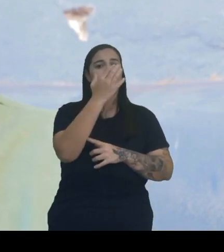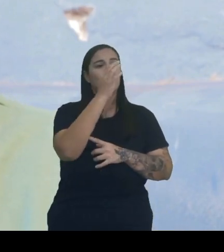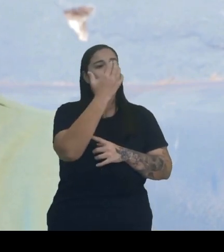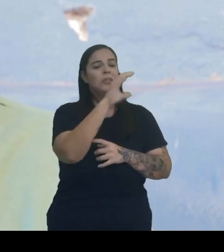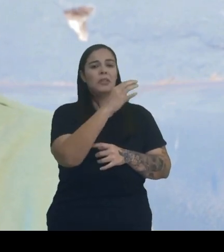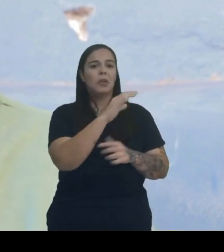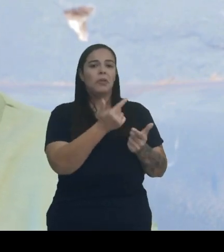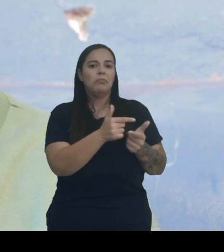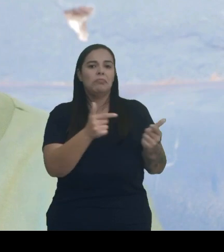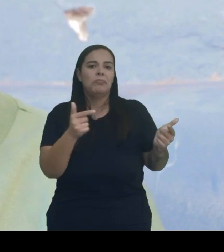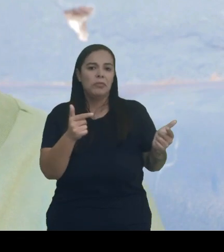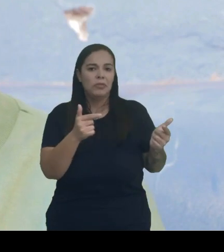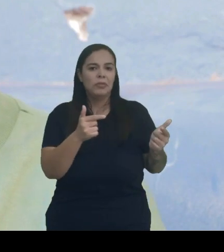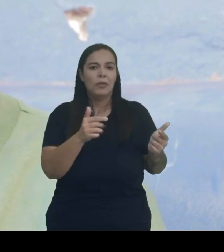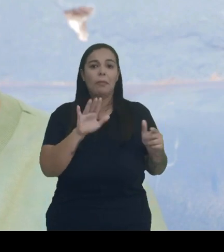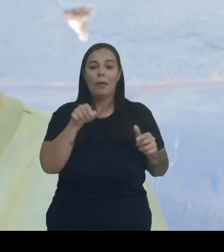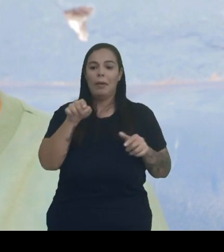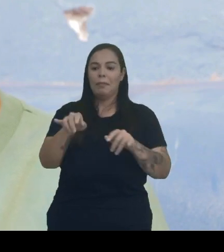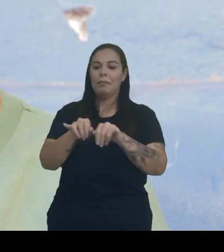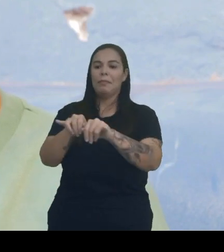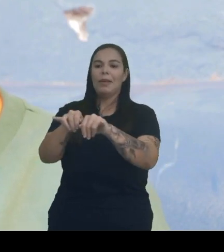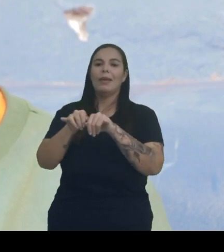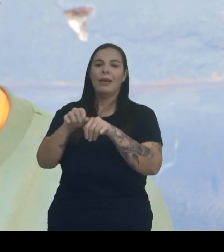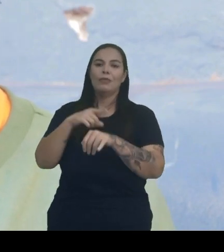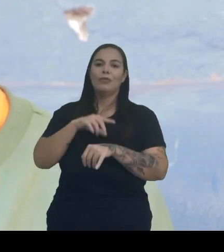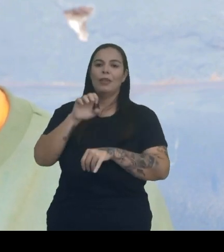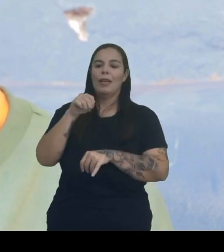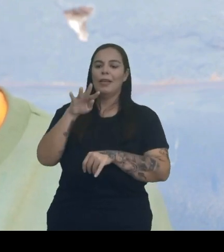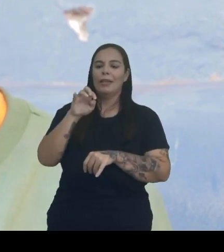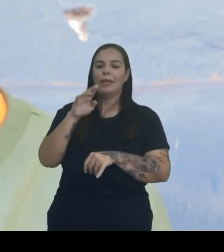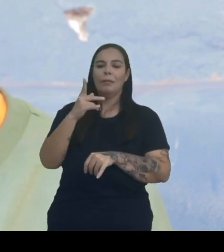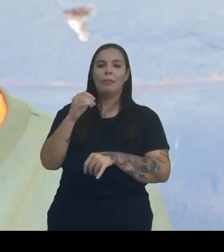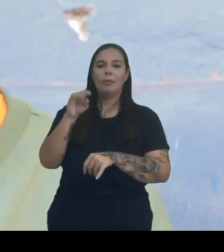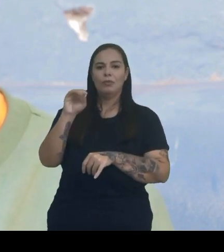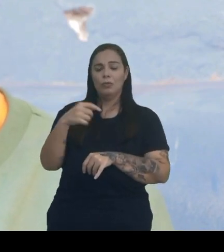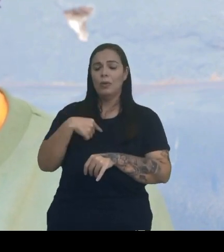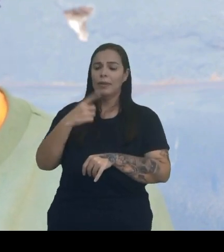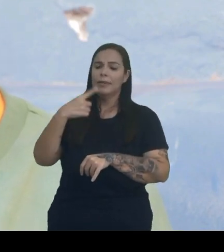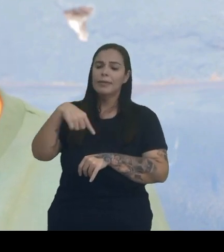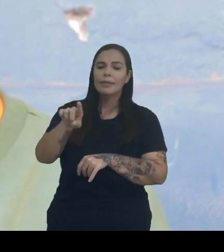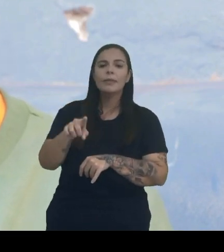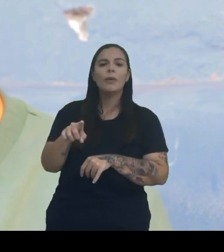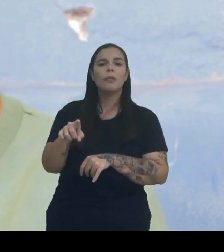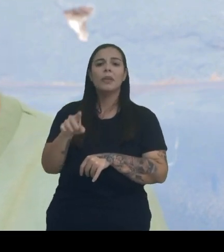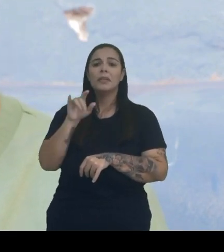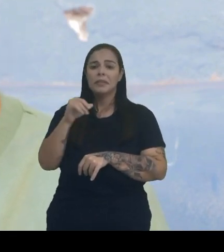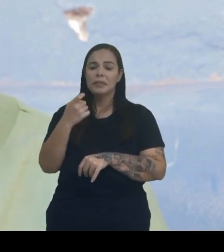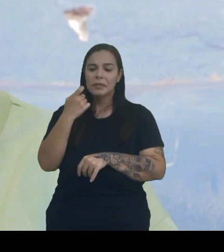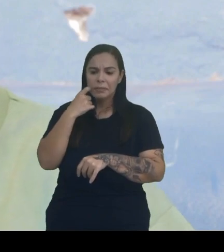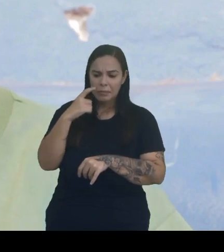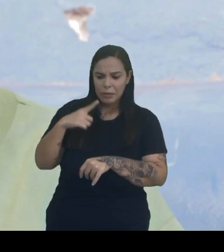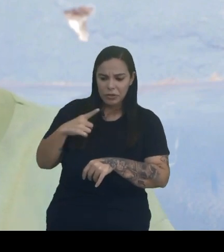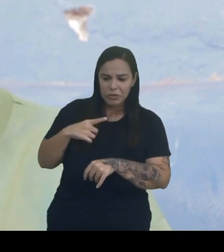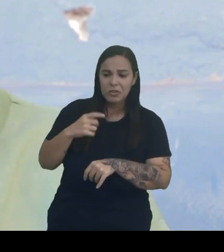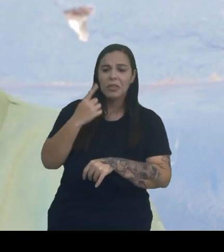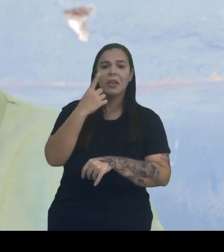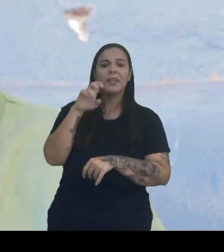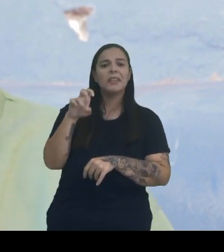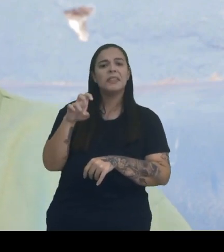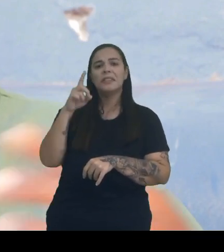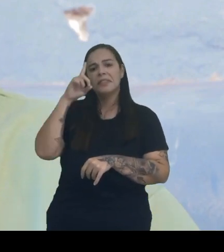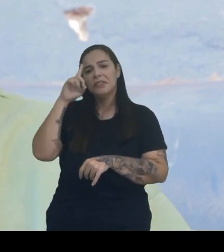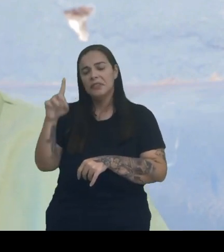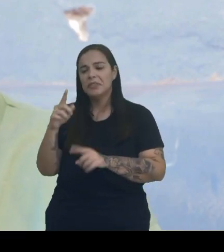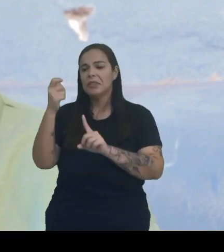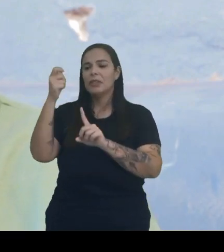mercado era no Rio, no Niterói não tinha entreposto. Lá no mercado que tinha o entreposto. Aí eles iam para lá. Aí ficava lá, se tivesse peixe,